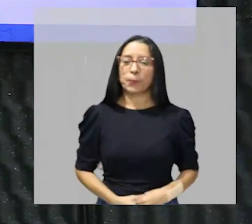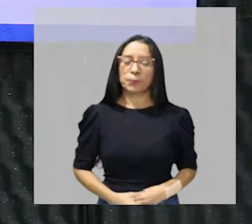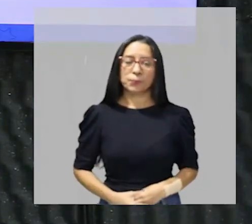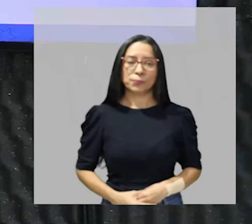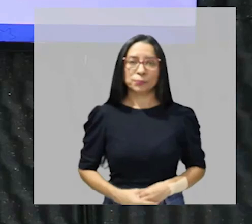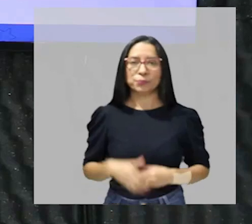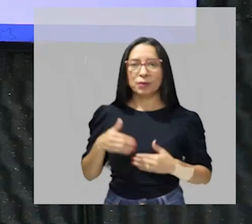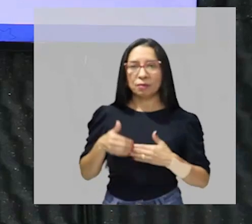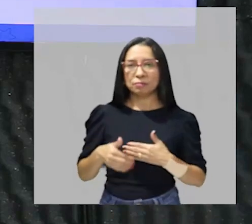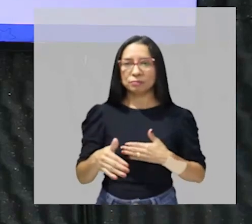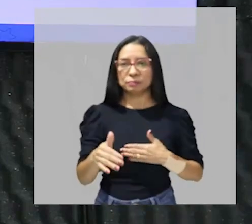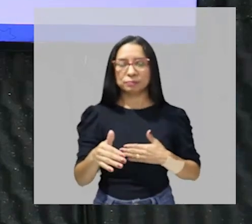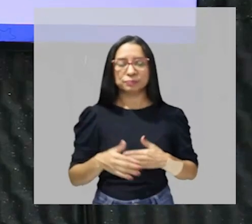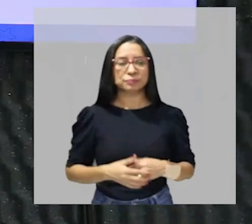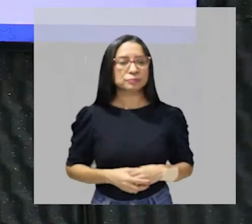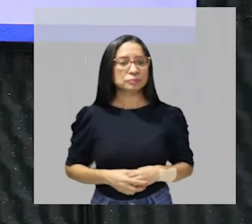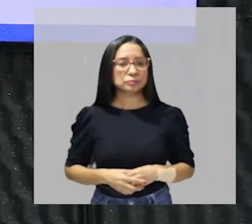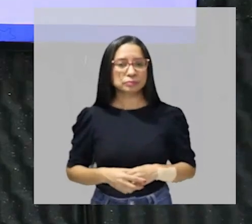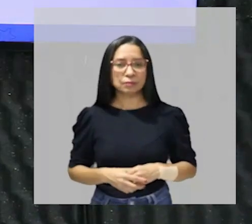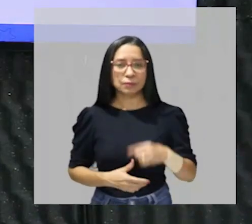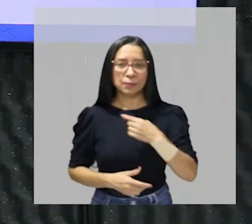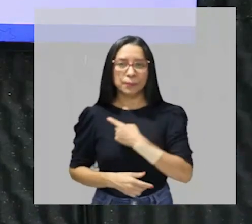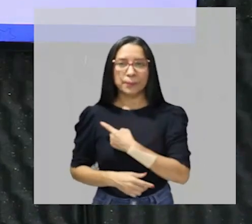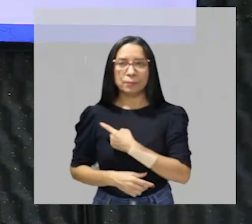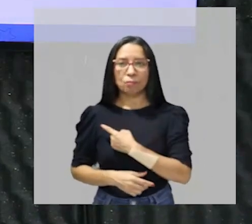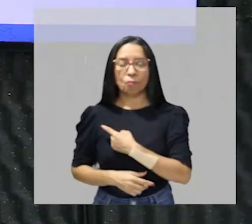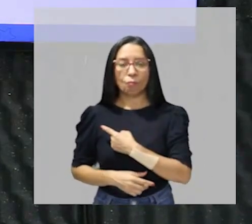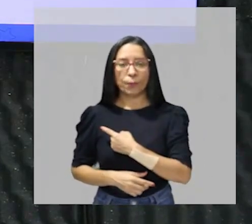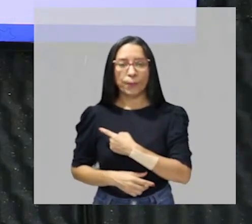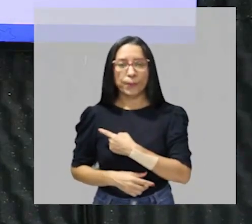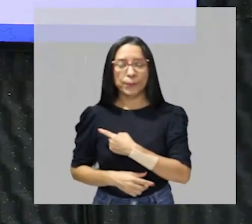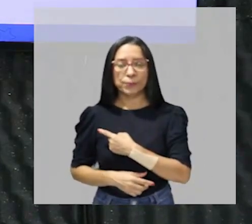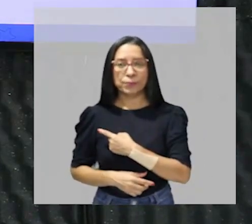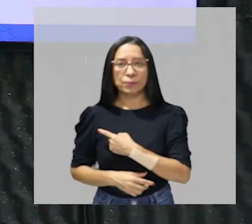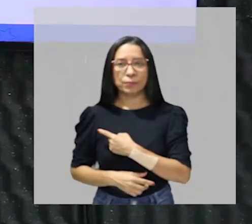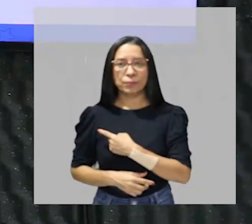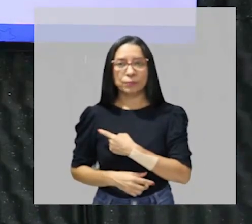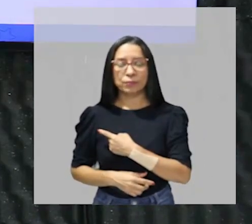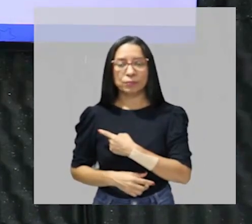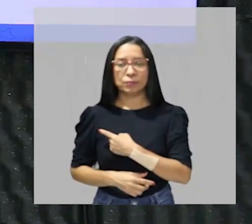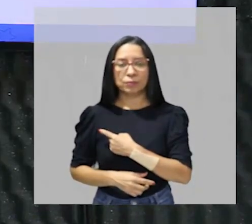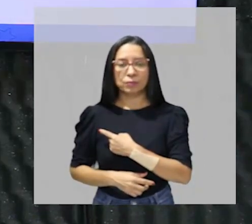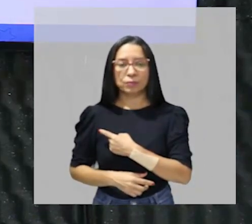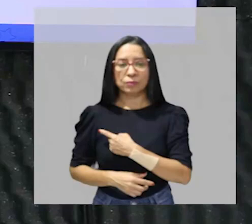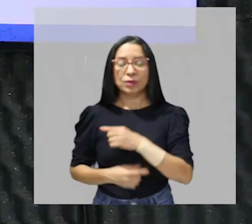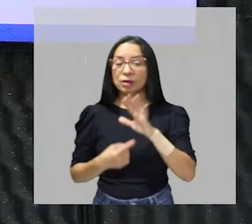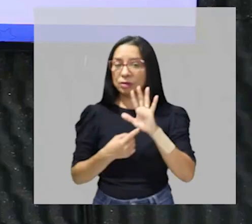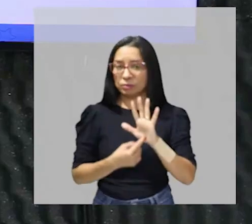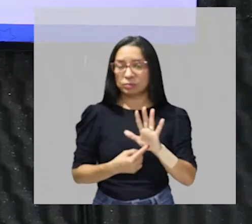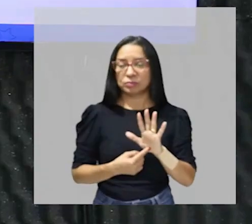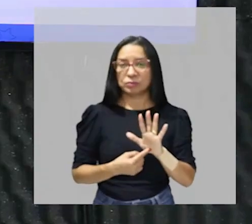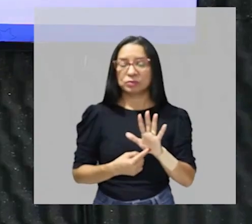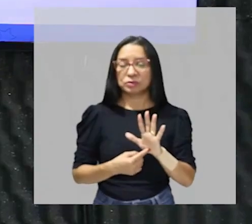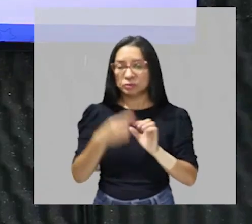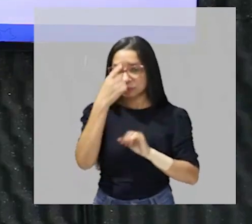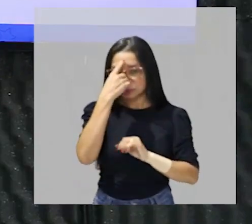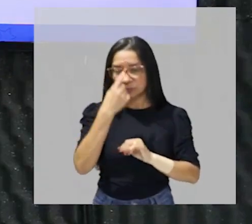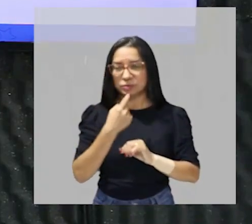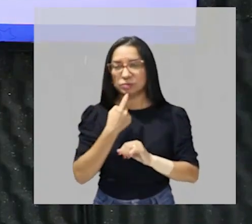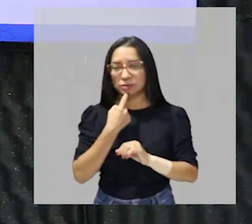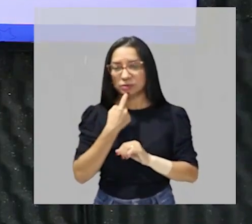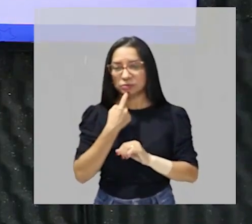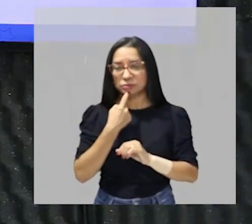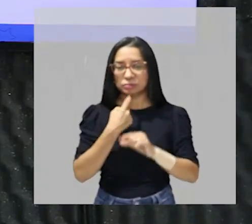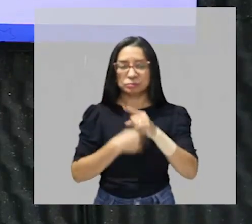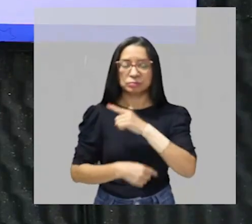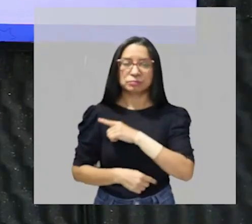avançando. Diferença entre luta, arte marcial e briga. Está bem aqui. Já mostrei essa imagem para vocês. A